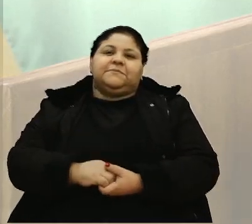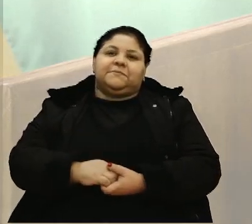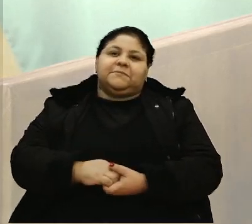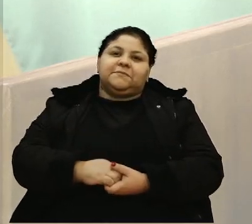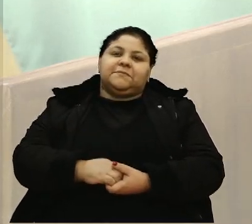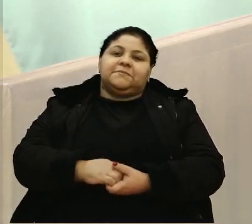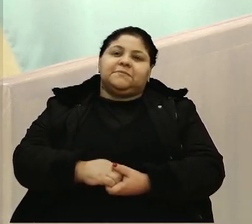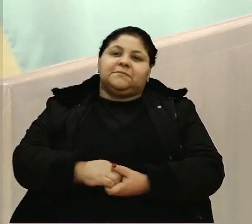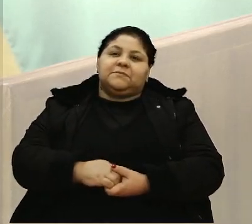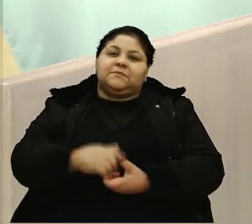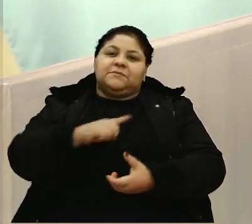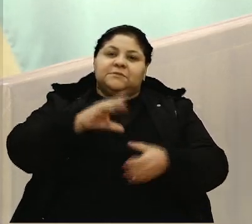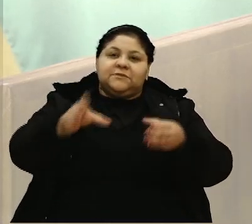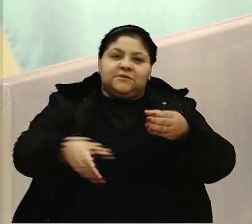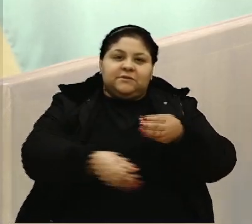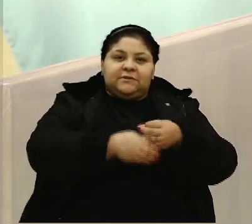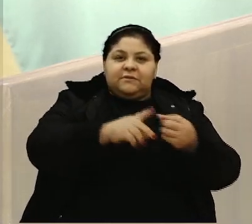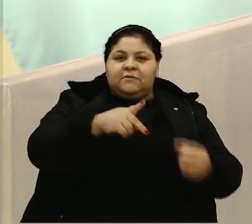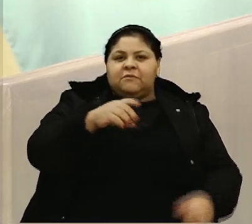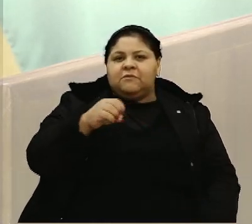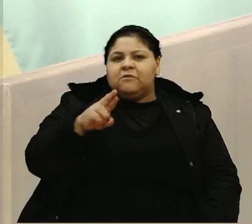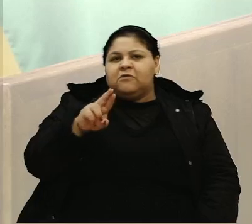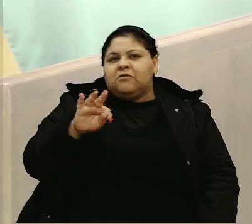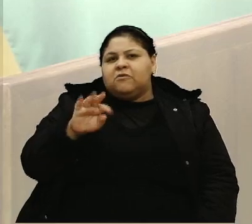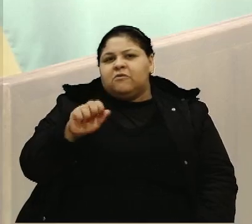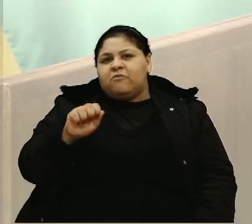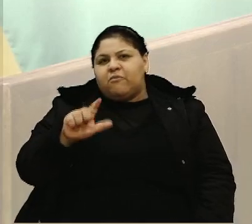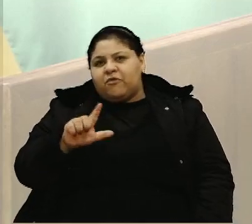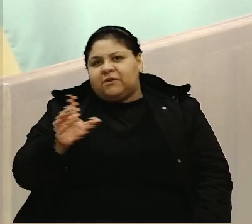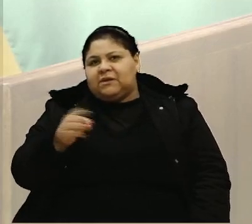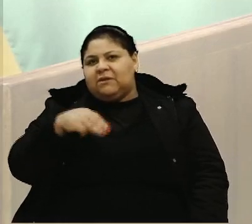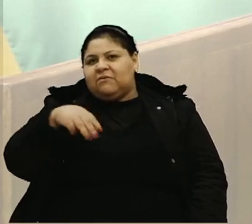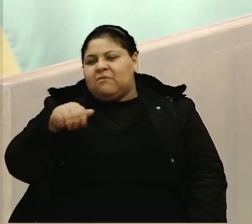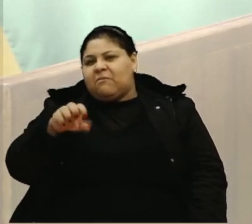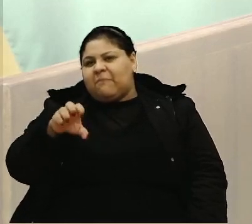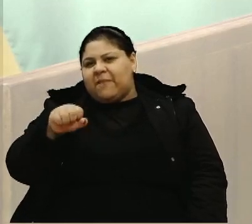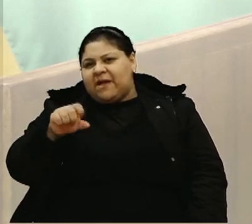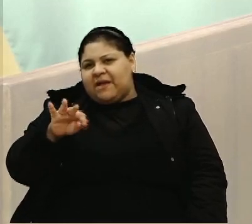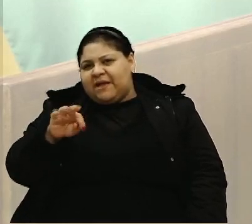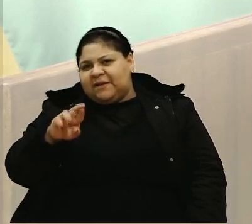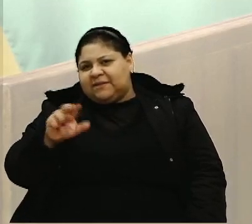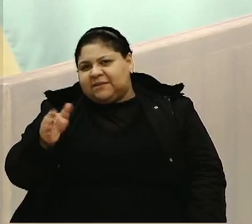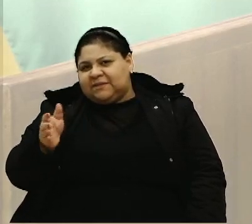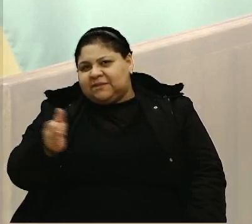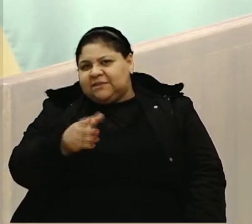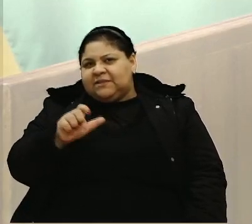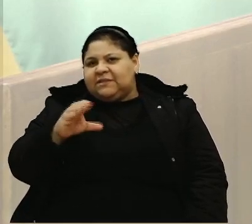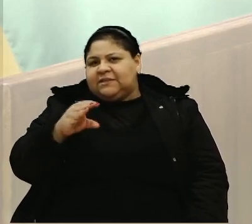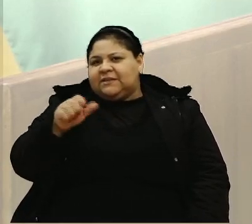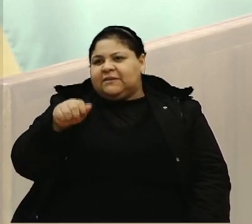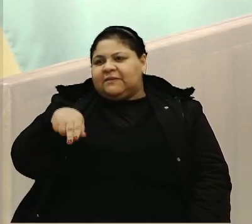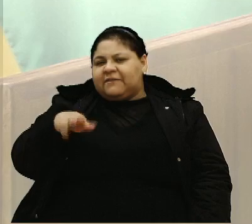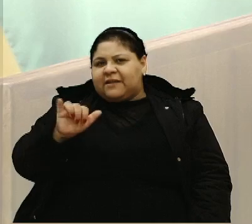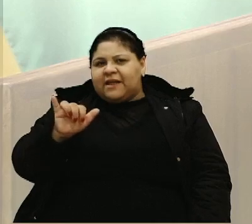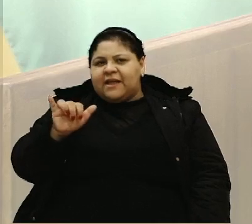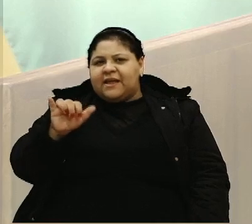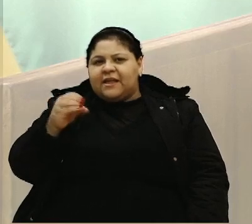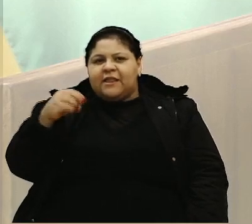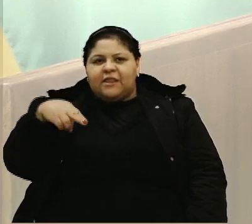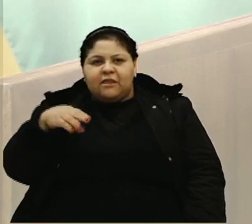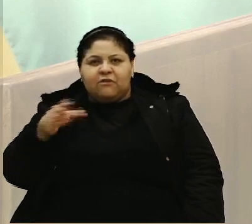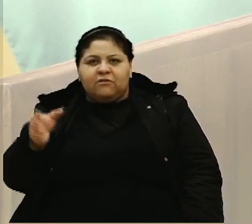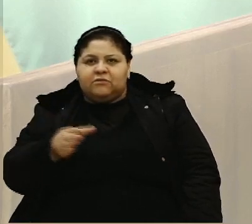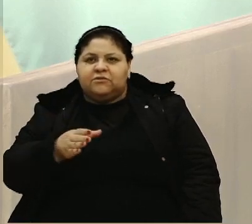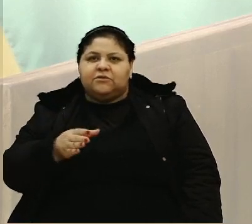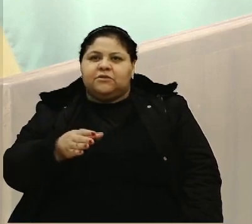que contempla Portal da Maestra, Belo Horizonte, Vila IP, Canyon, Altos da Maestra, Santa Fé, Santo